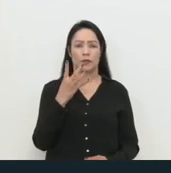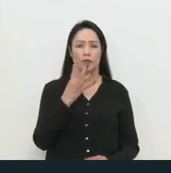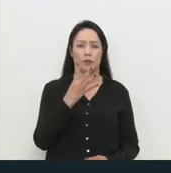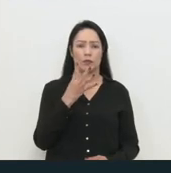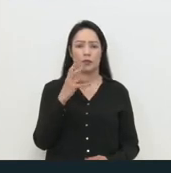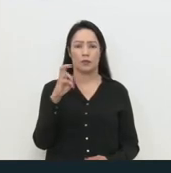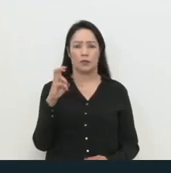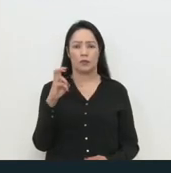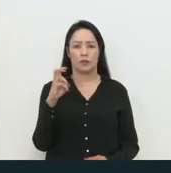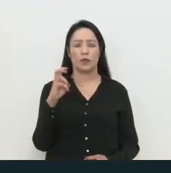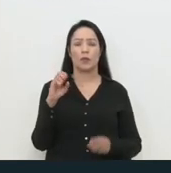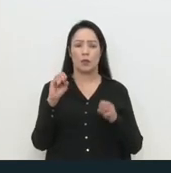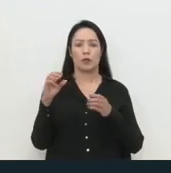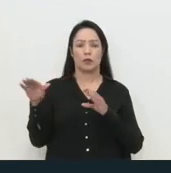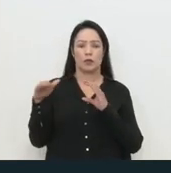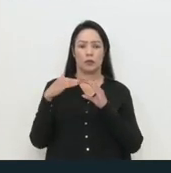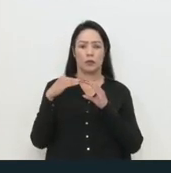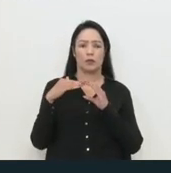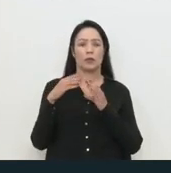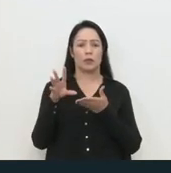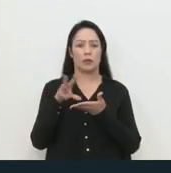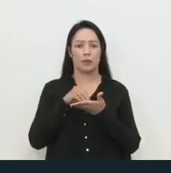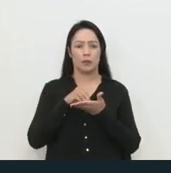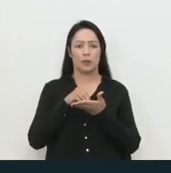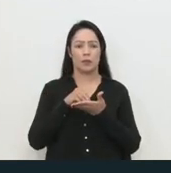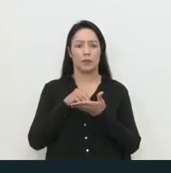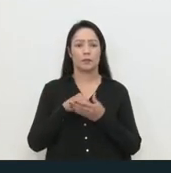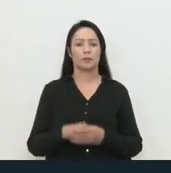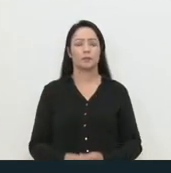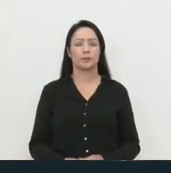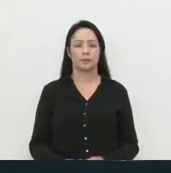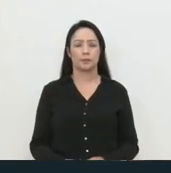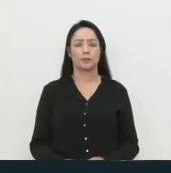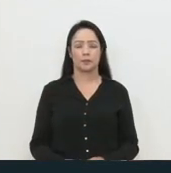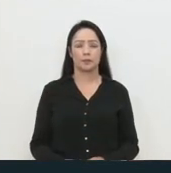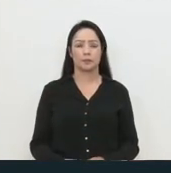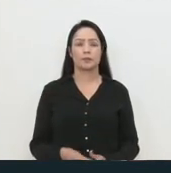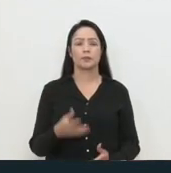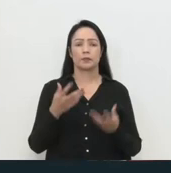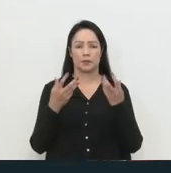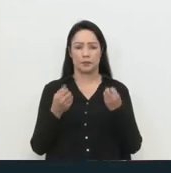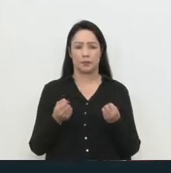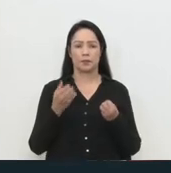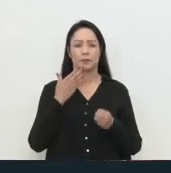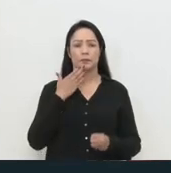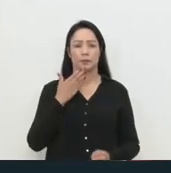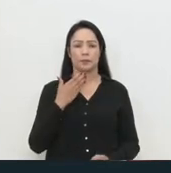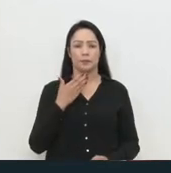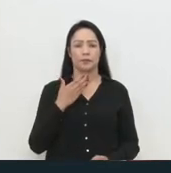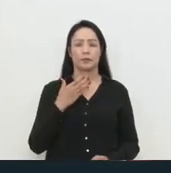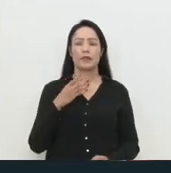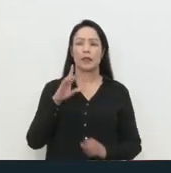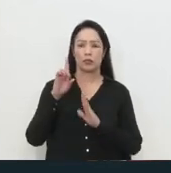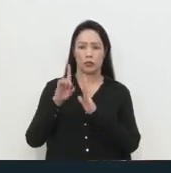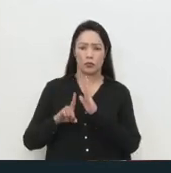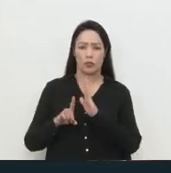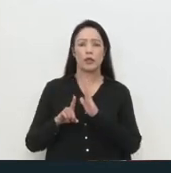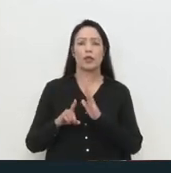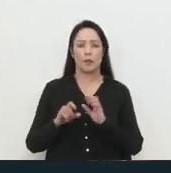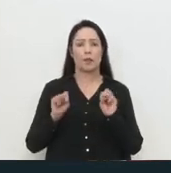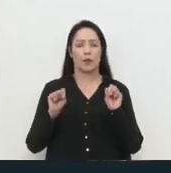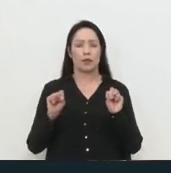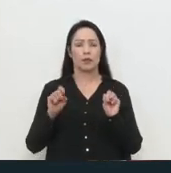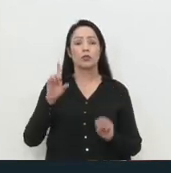que seja encaminhado cópia ao gabinete desse Vereador Presidente plenário que assim que chegar